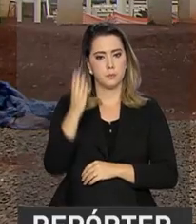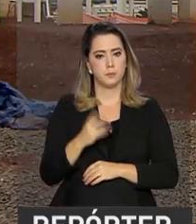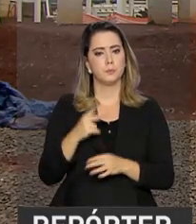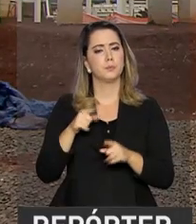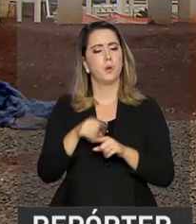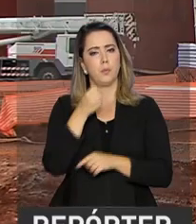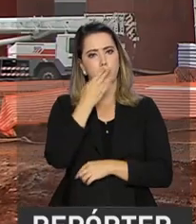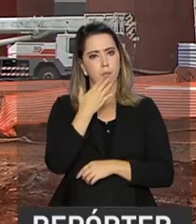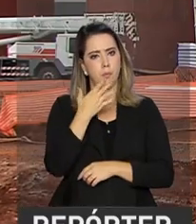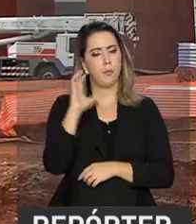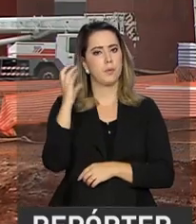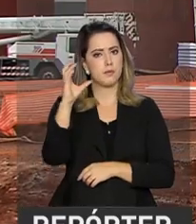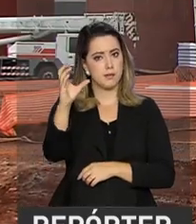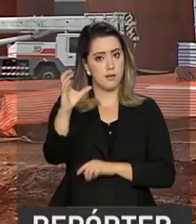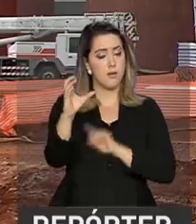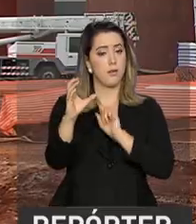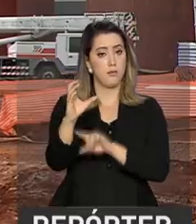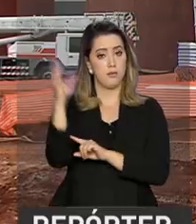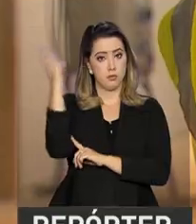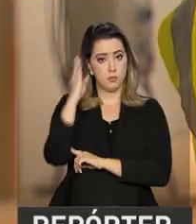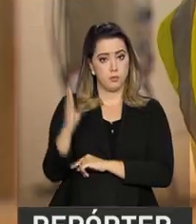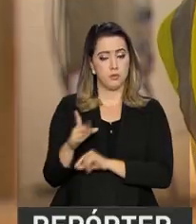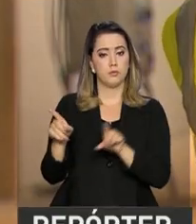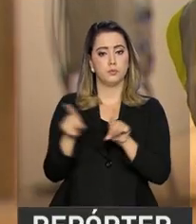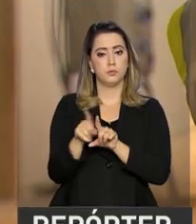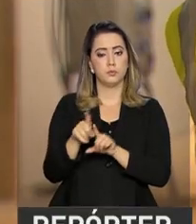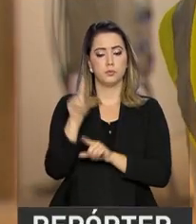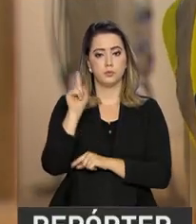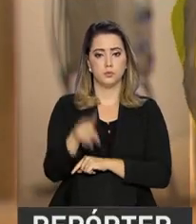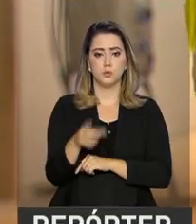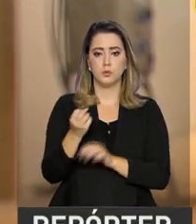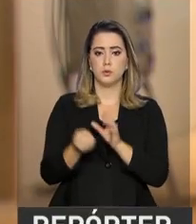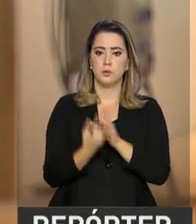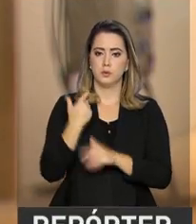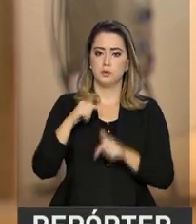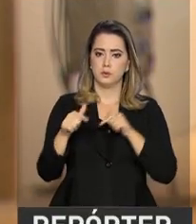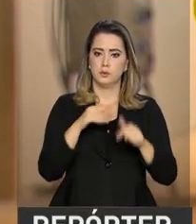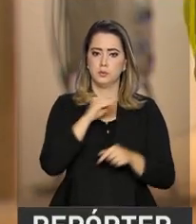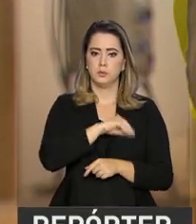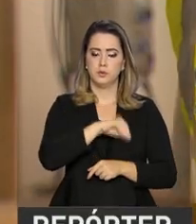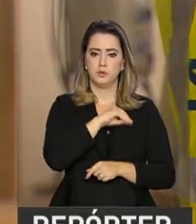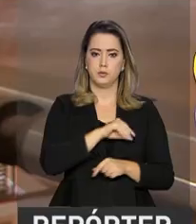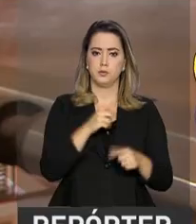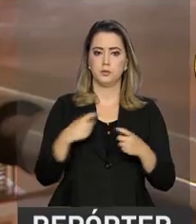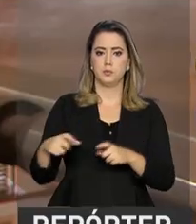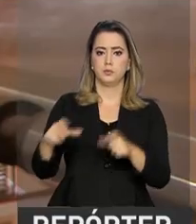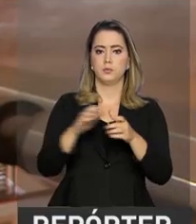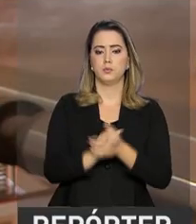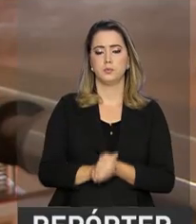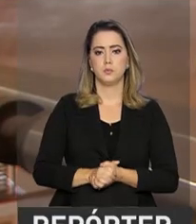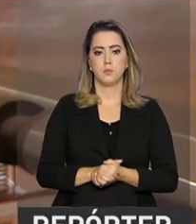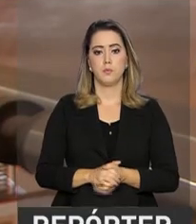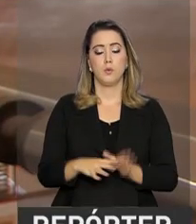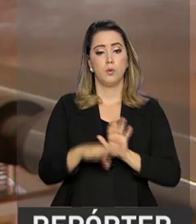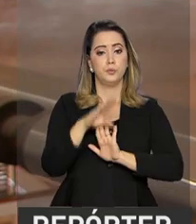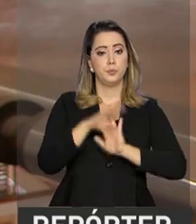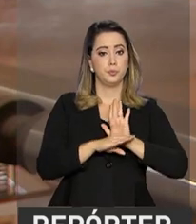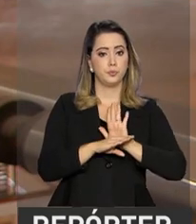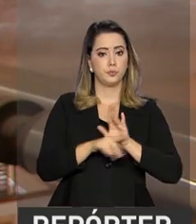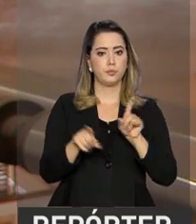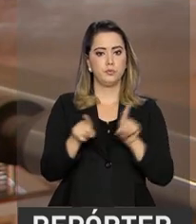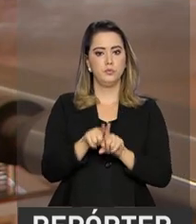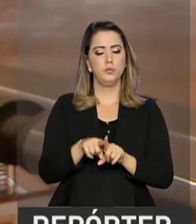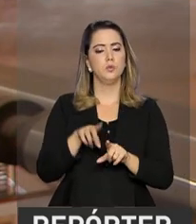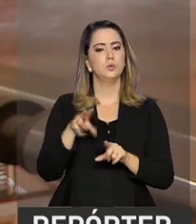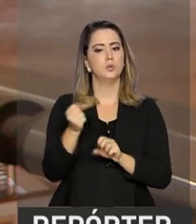benefícios científicos que promete trazer para o Brasil, a obra está gerando emprego e renda na região. Não só o projeto, como praticamente toda